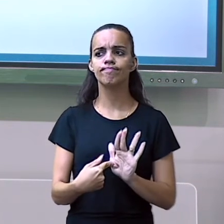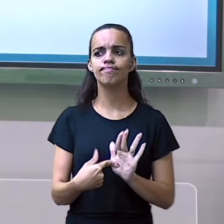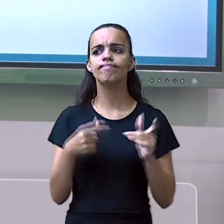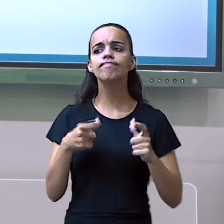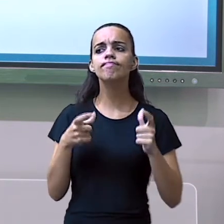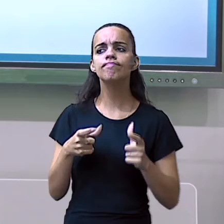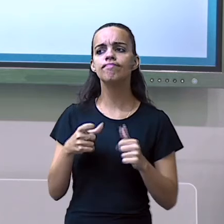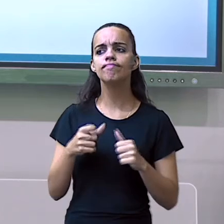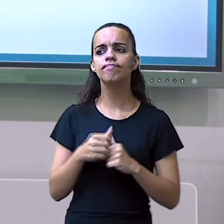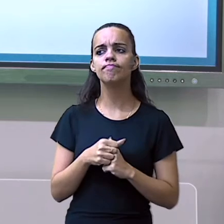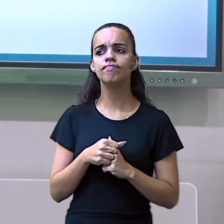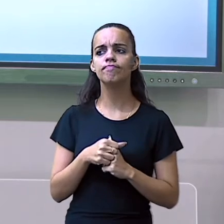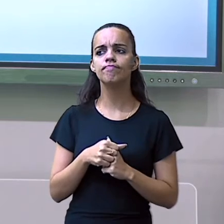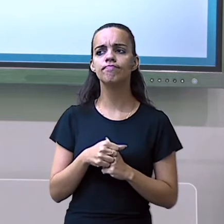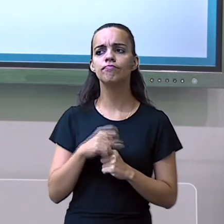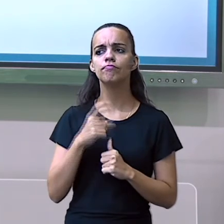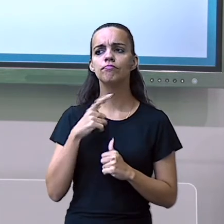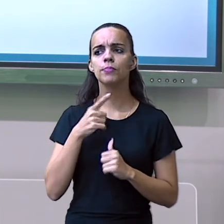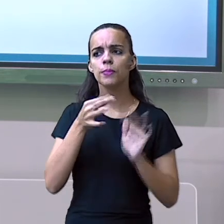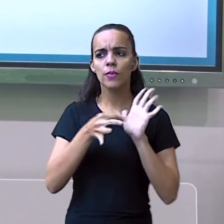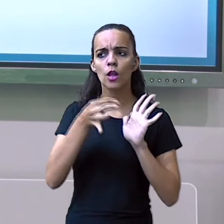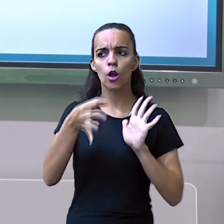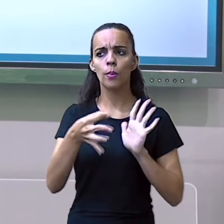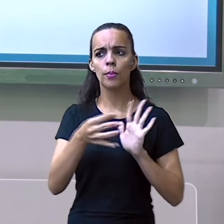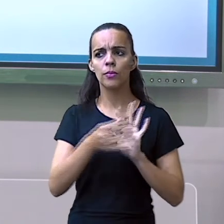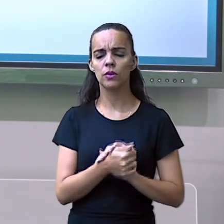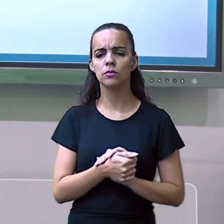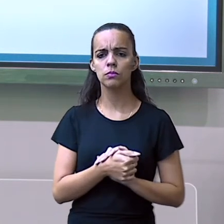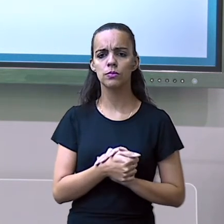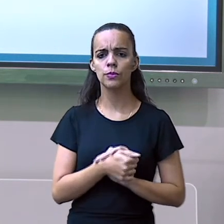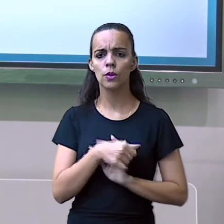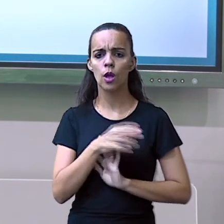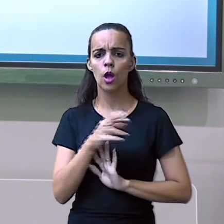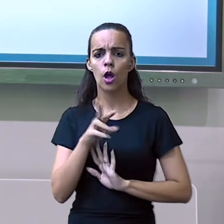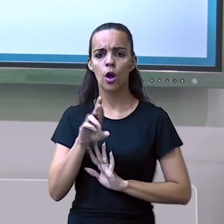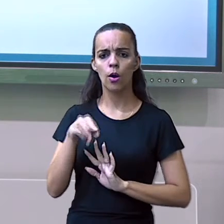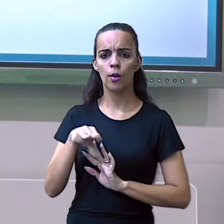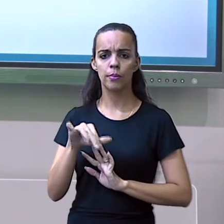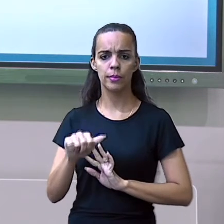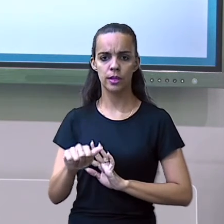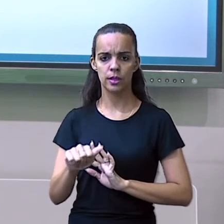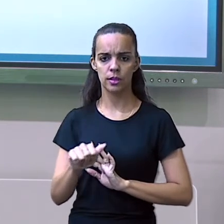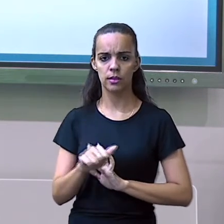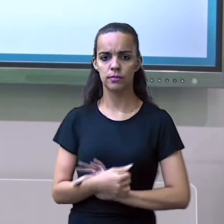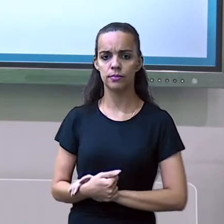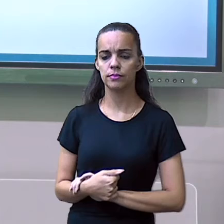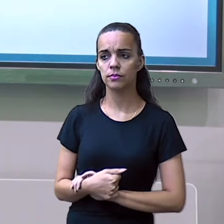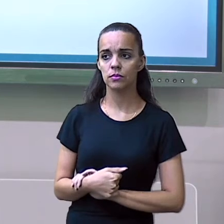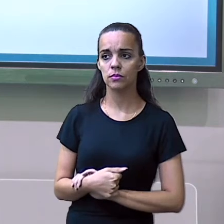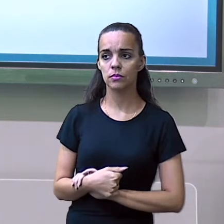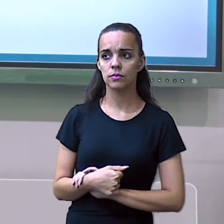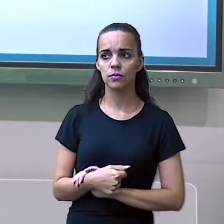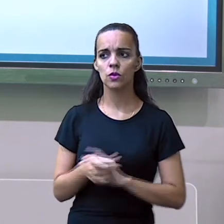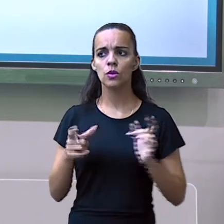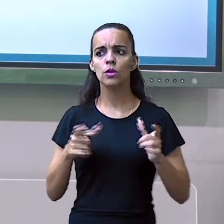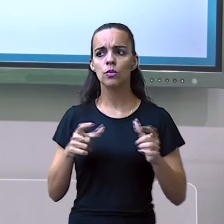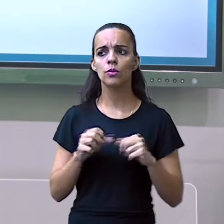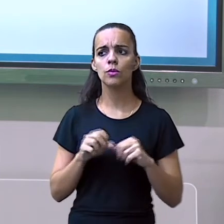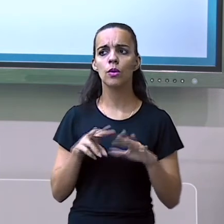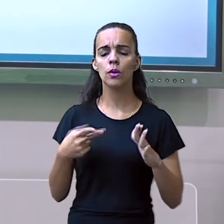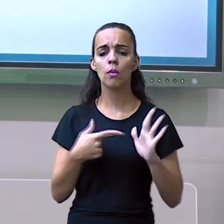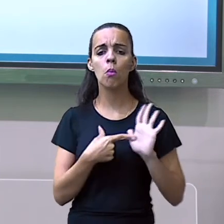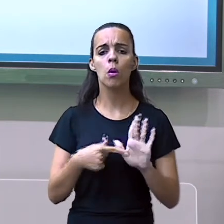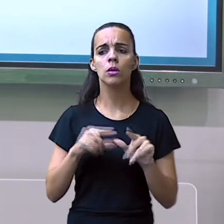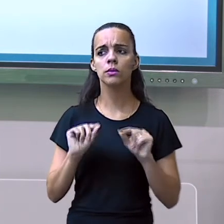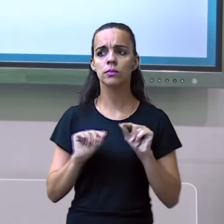onde Romina, o lugar onde Romina estava? E aí? É a segunda expressão,